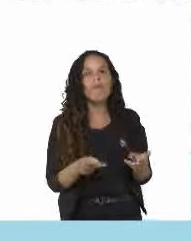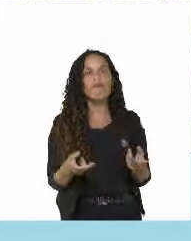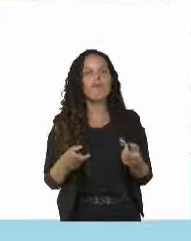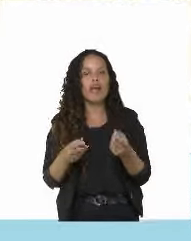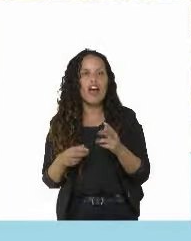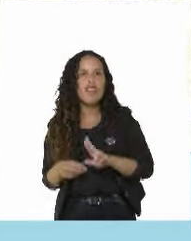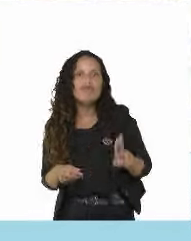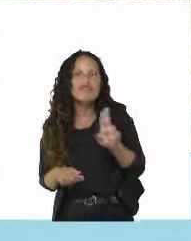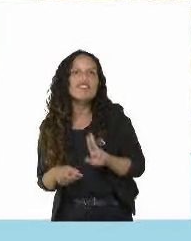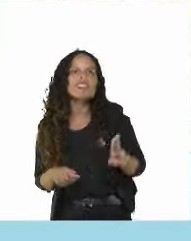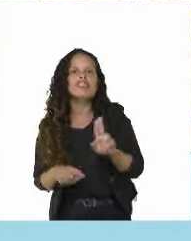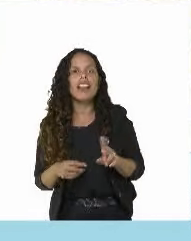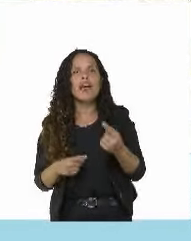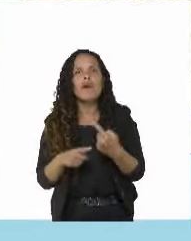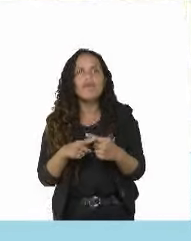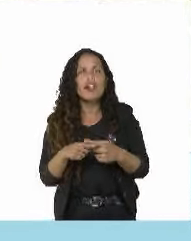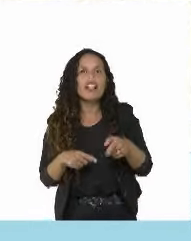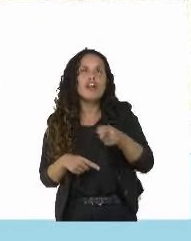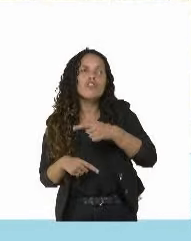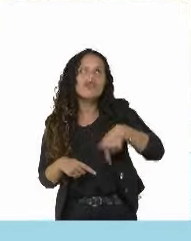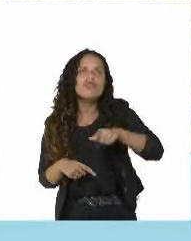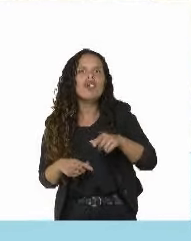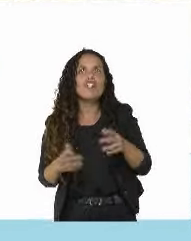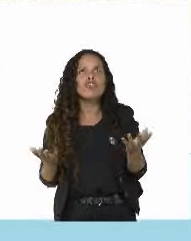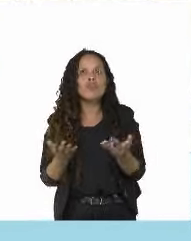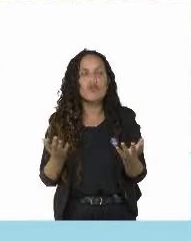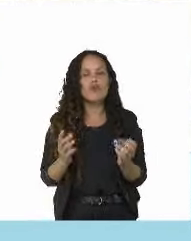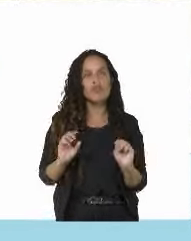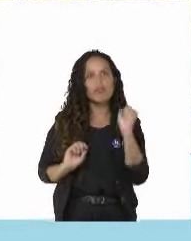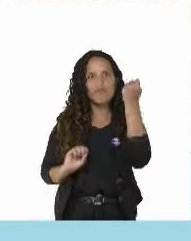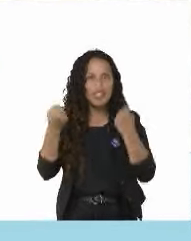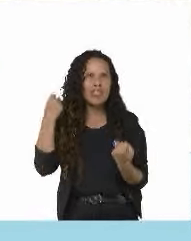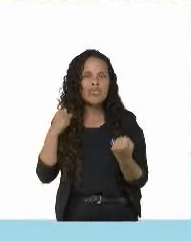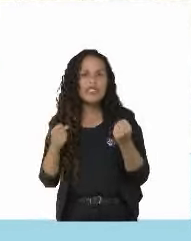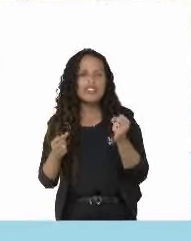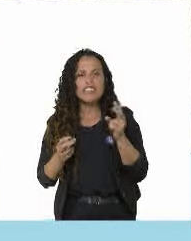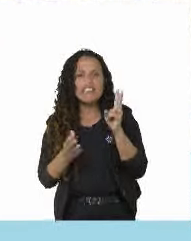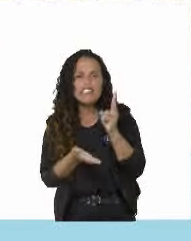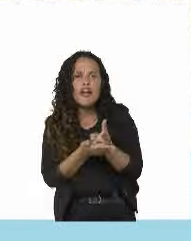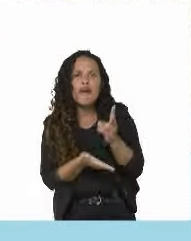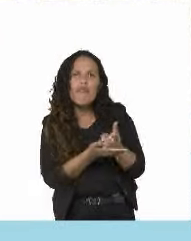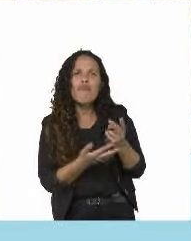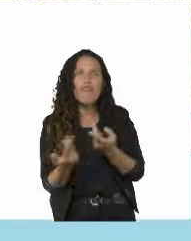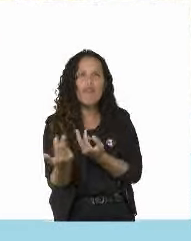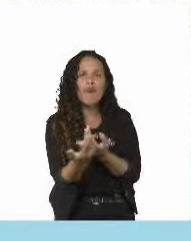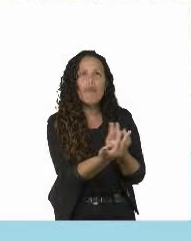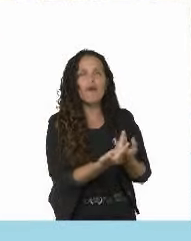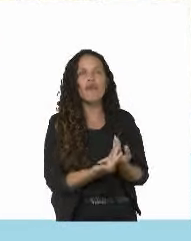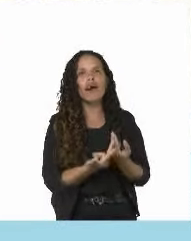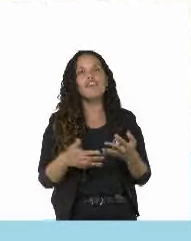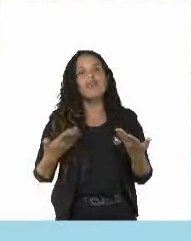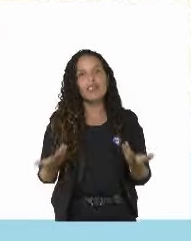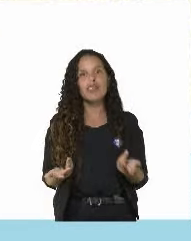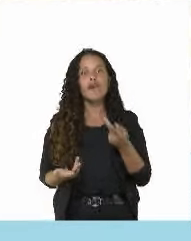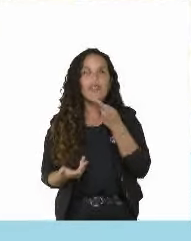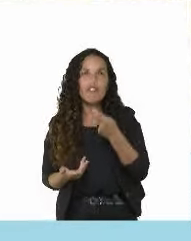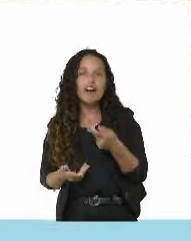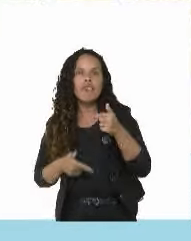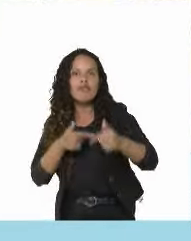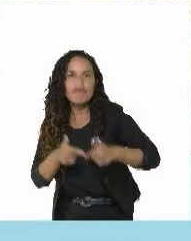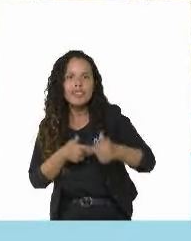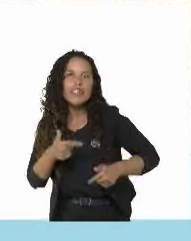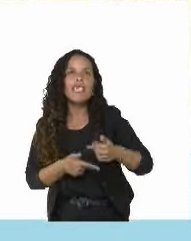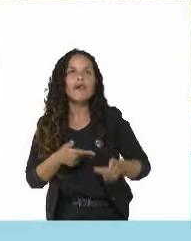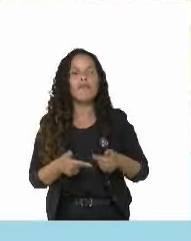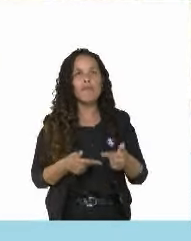Porque hoje eu acho que a gente tem uma indústria que está muito engessada, né? Tudo muito igual. Então, a Farm faz um trabalho muito legal,